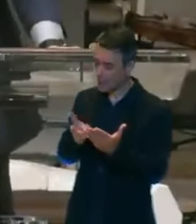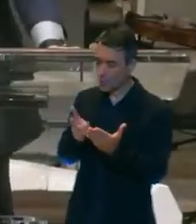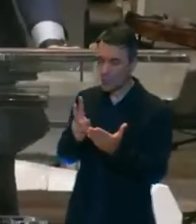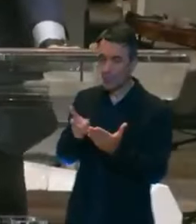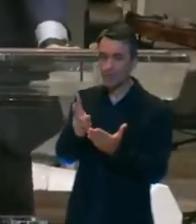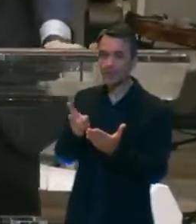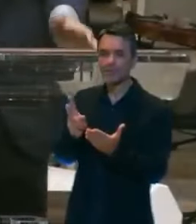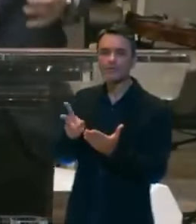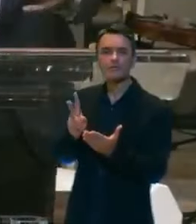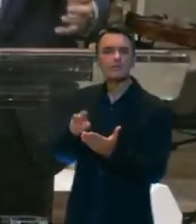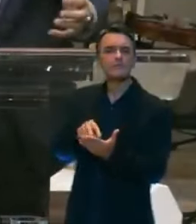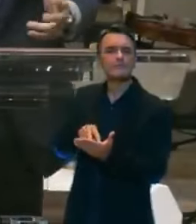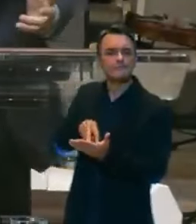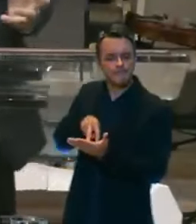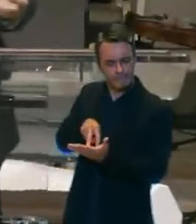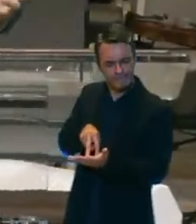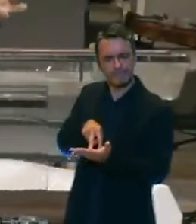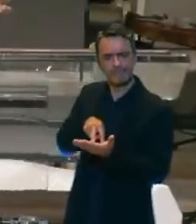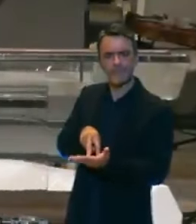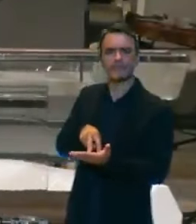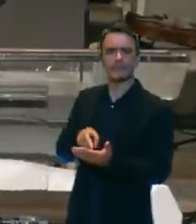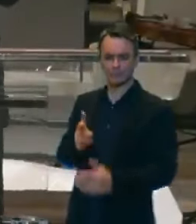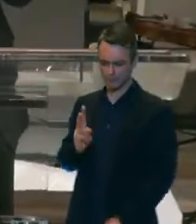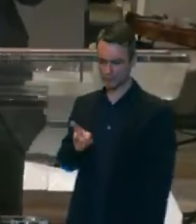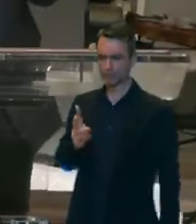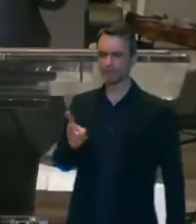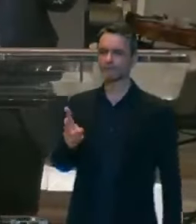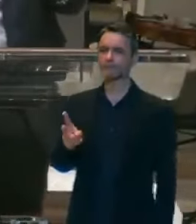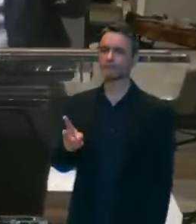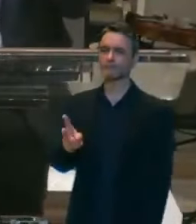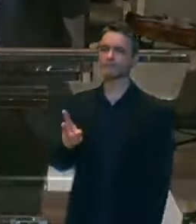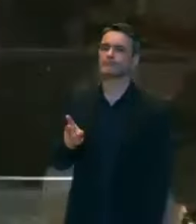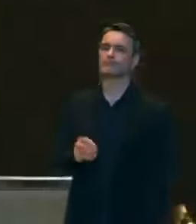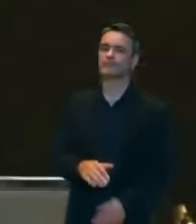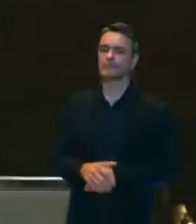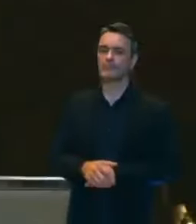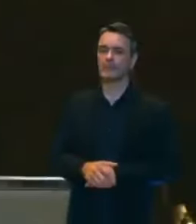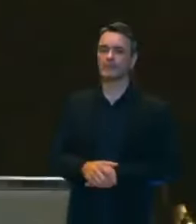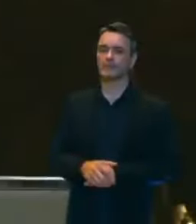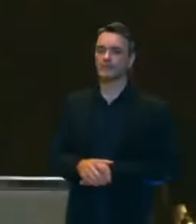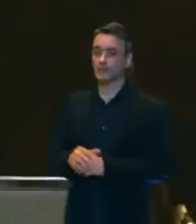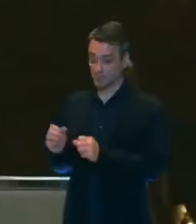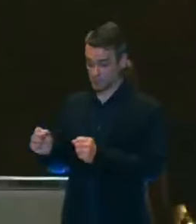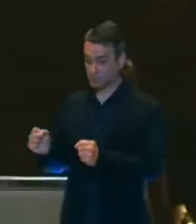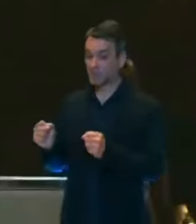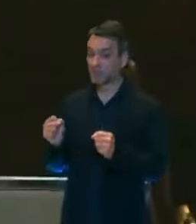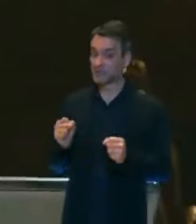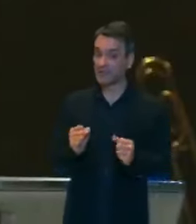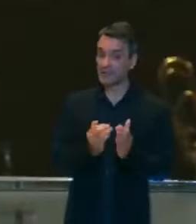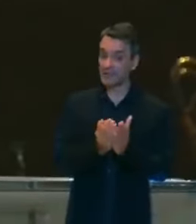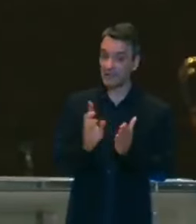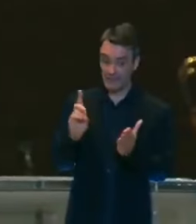para sempre. E agora ele começa a nos apresentar o poder da palavra de Deus.